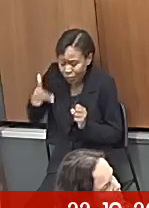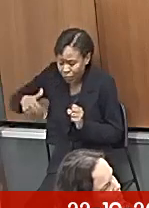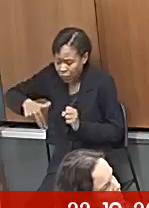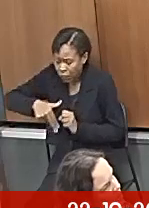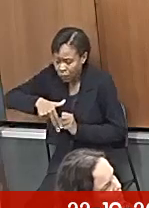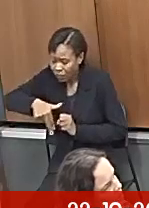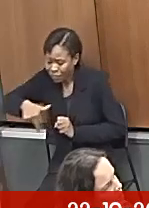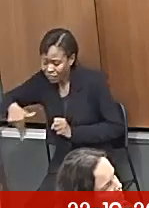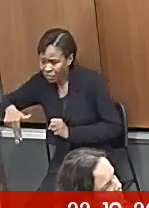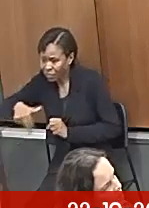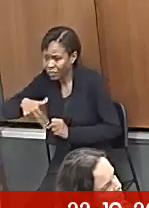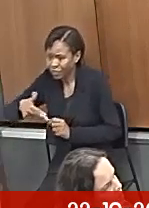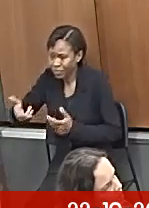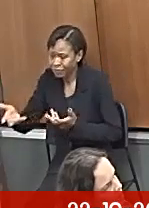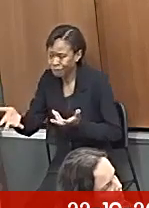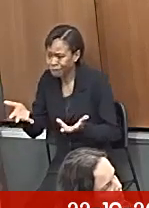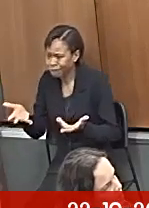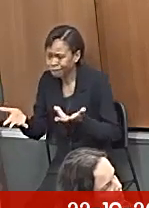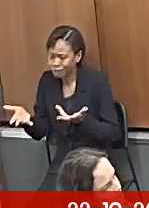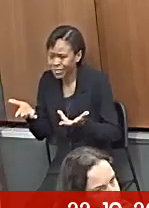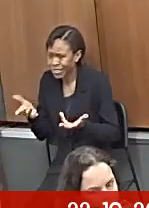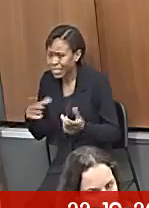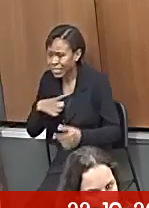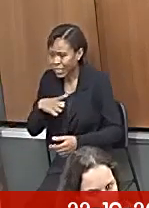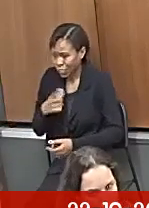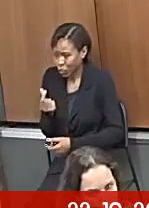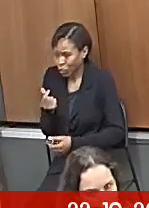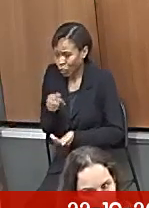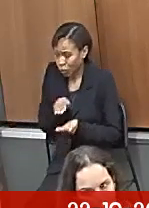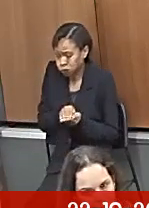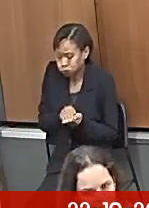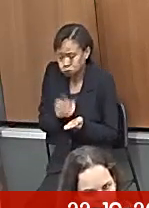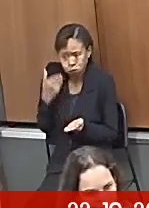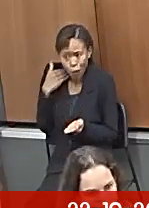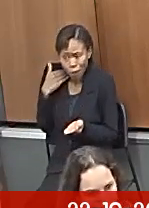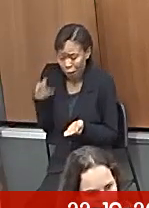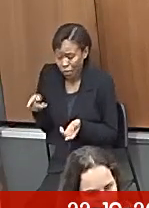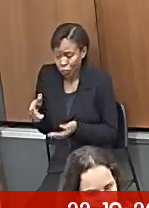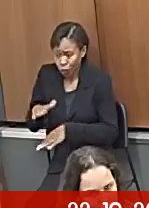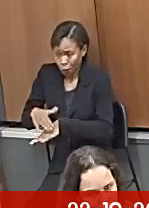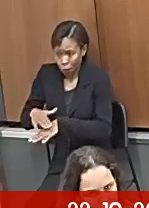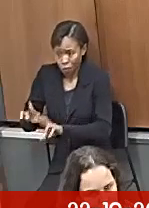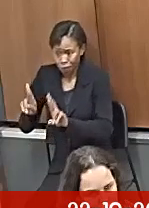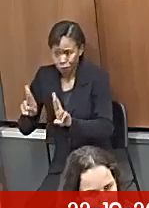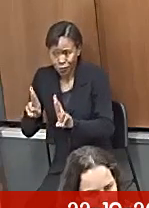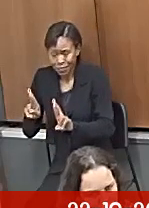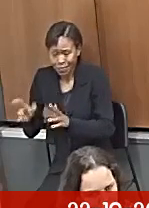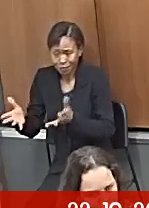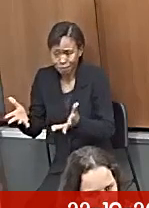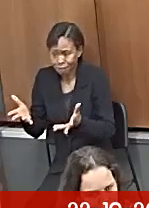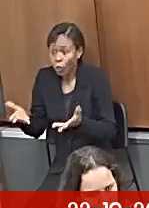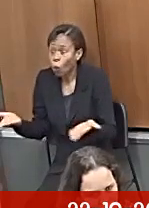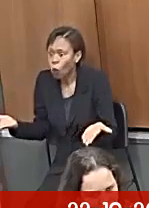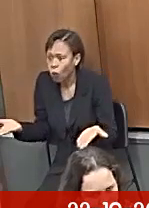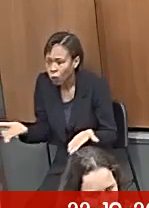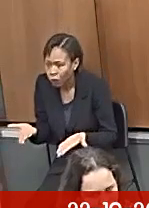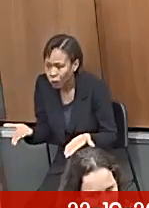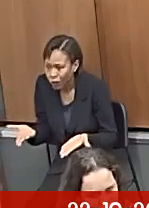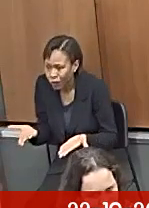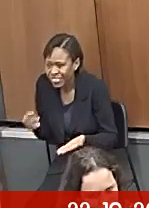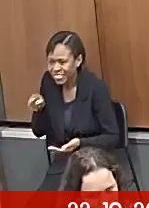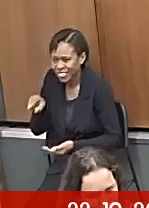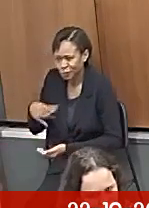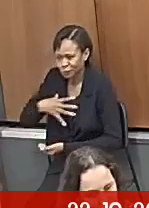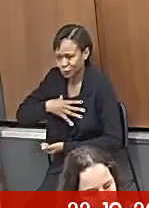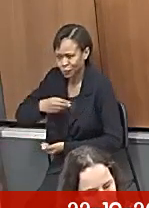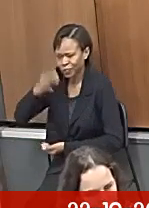seria capaz de ter dinheiro em conta e gerir esse dinheiro. Hoje, ele tem muitos